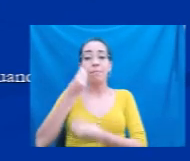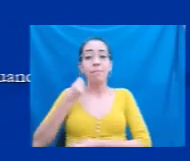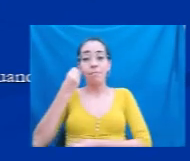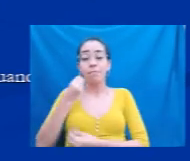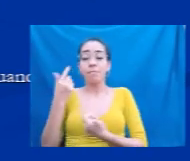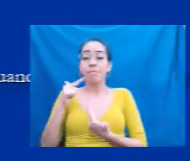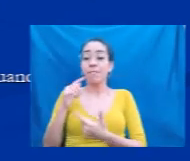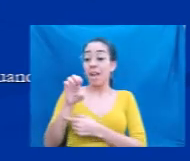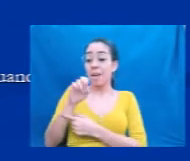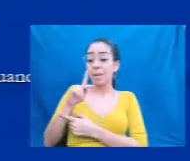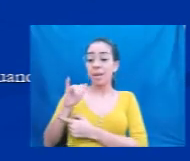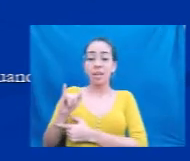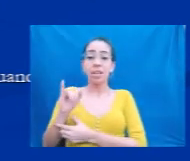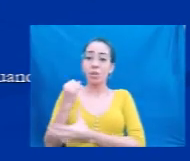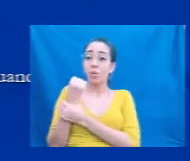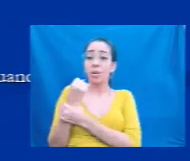local.